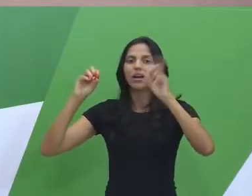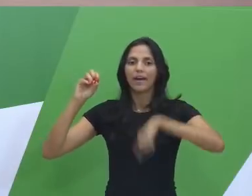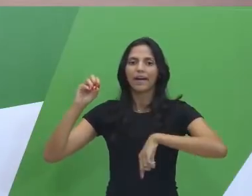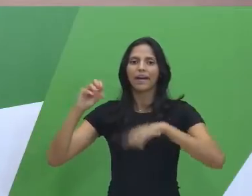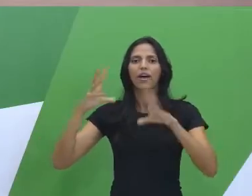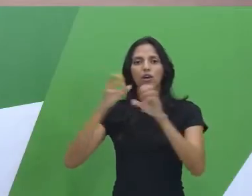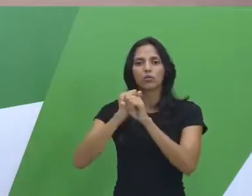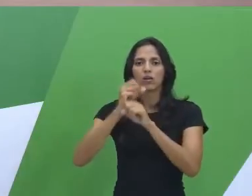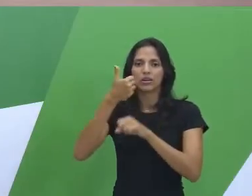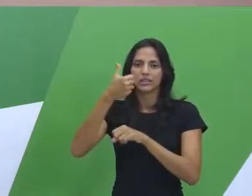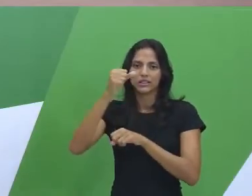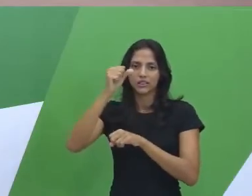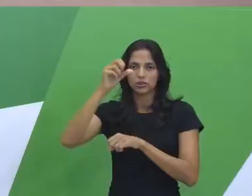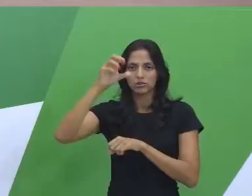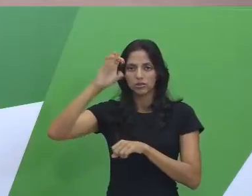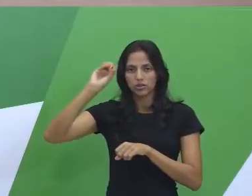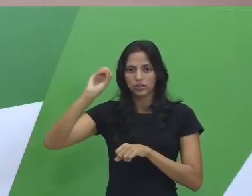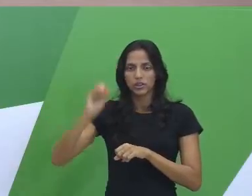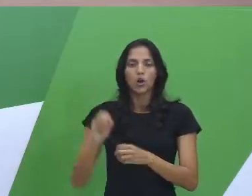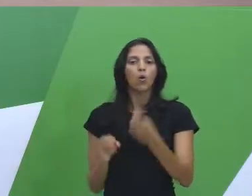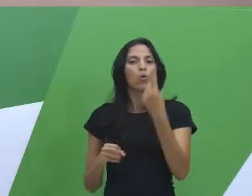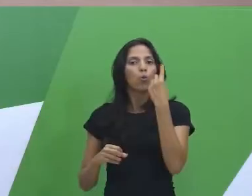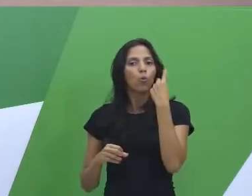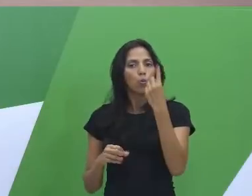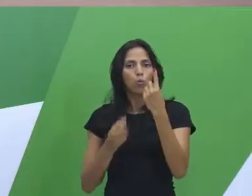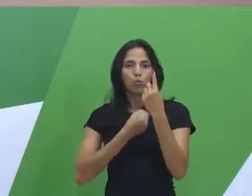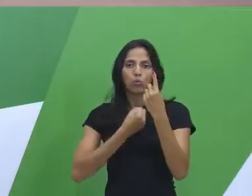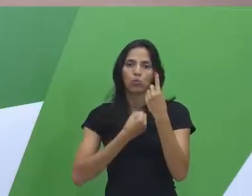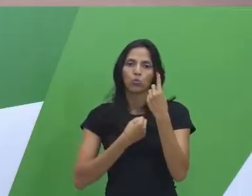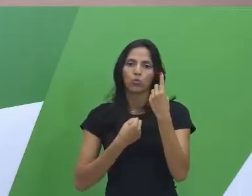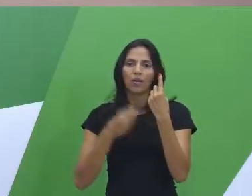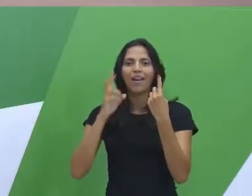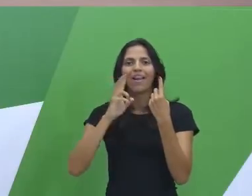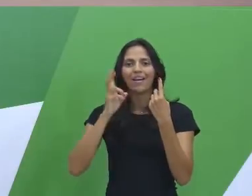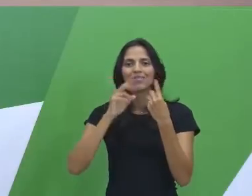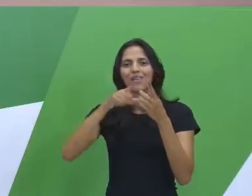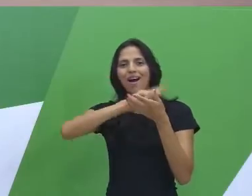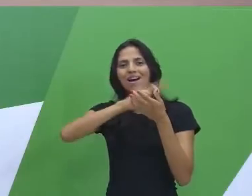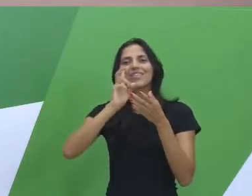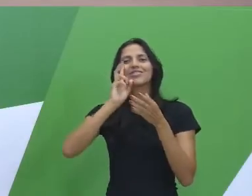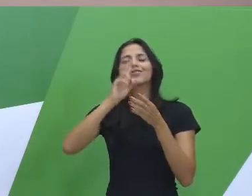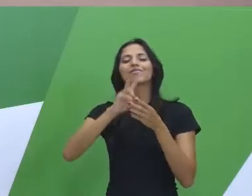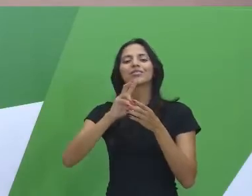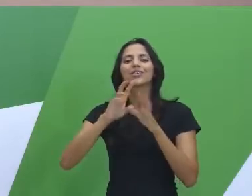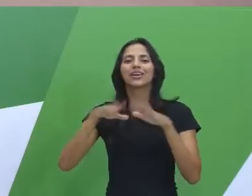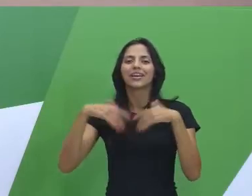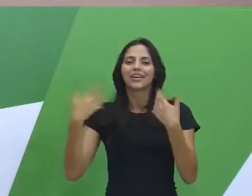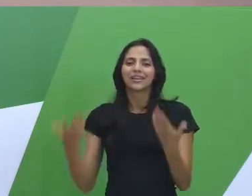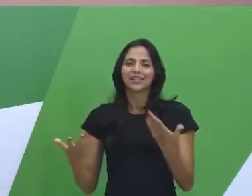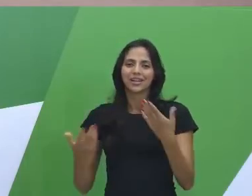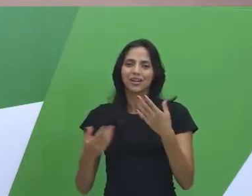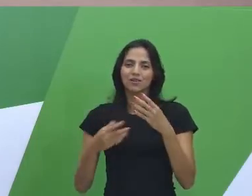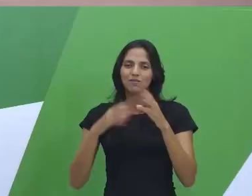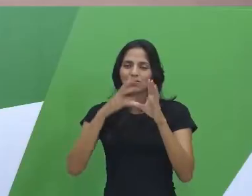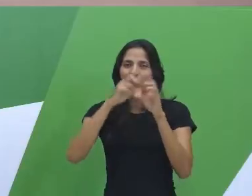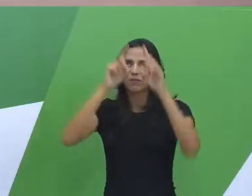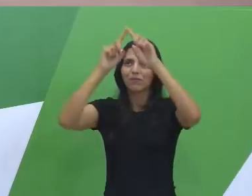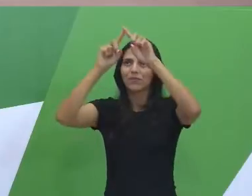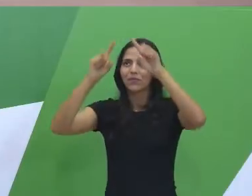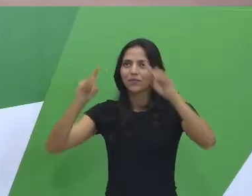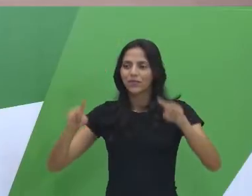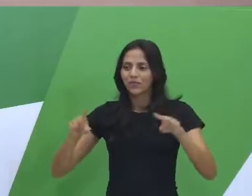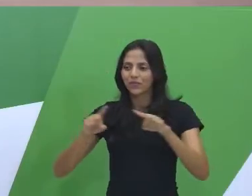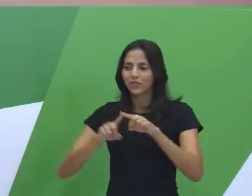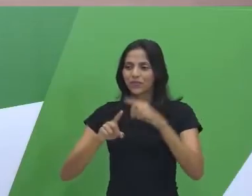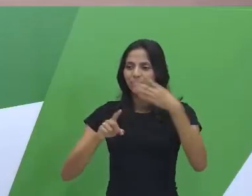é caracterizado por um ângulo de 90 graus. Os demais eu posso começar a brincar. Então foi outra estrutura que o